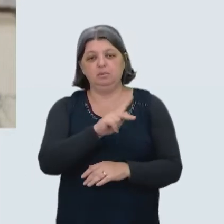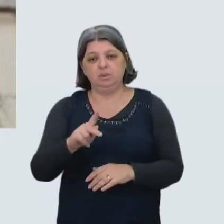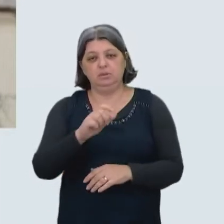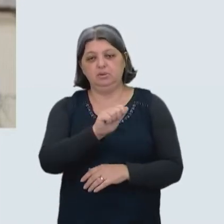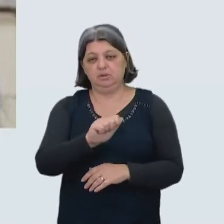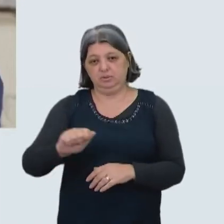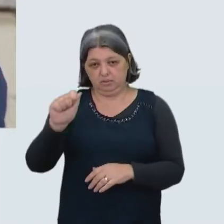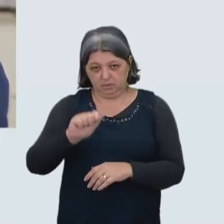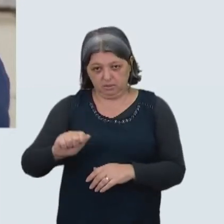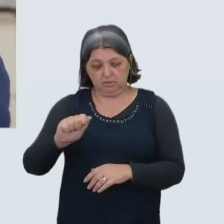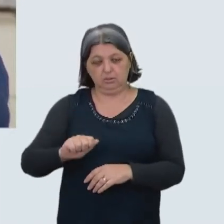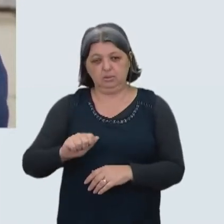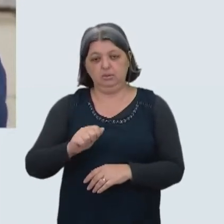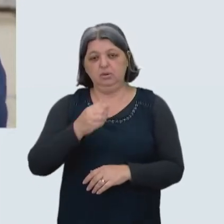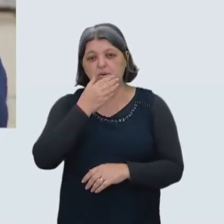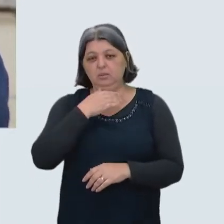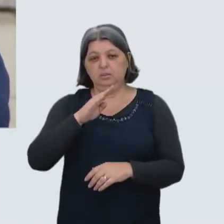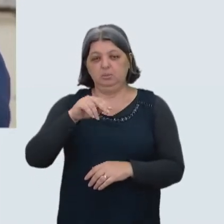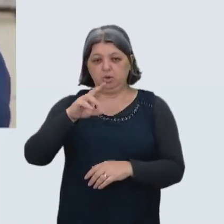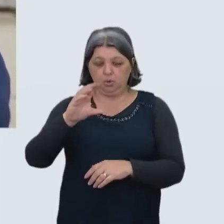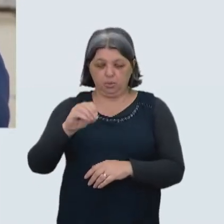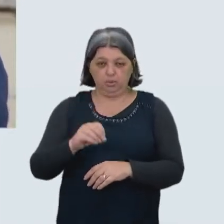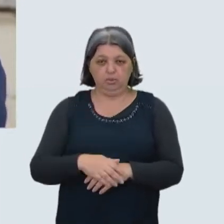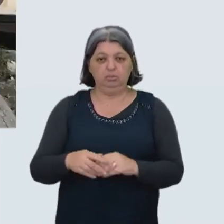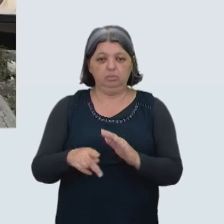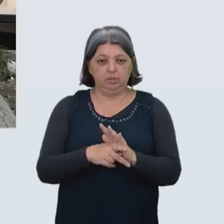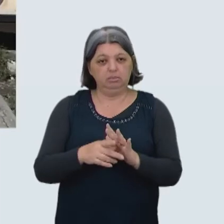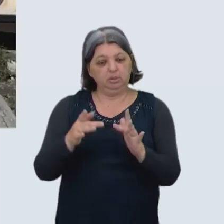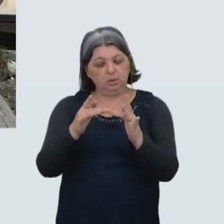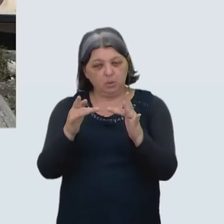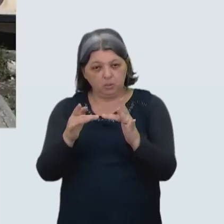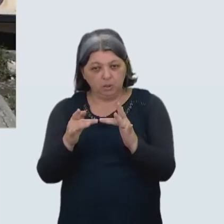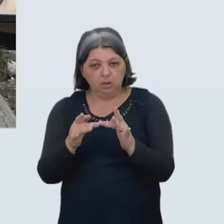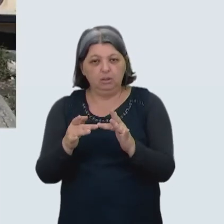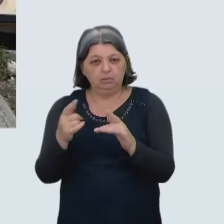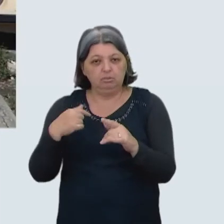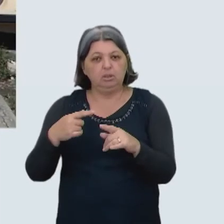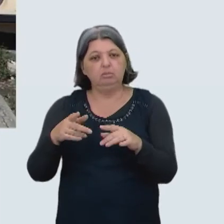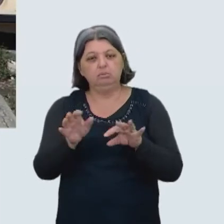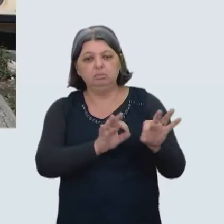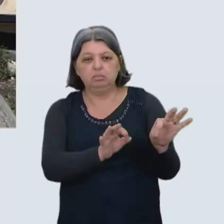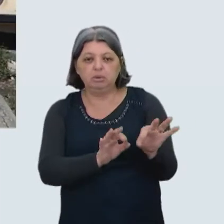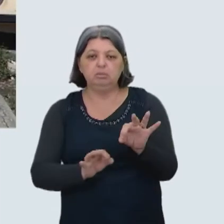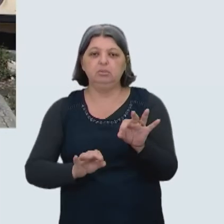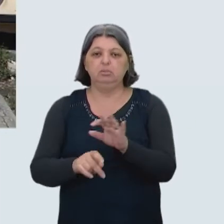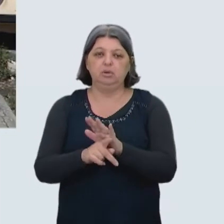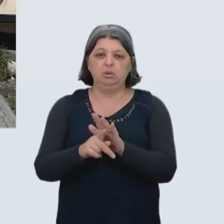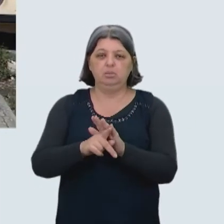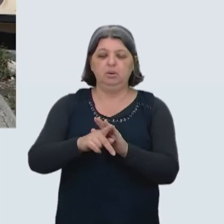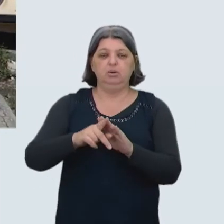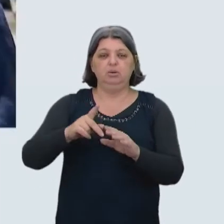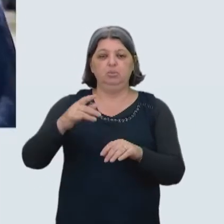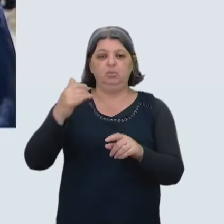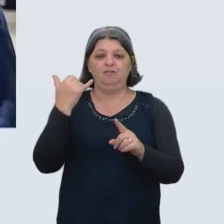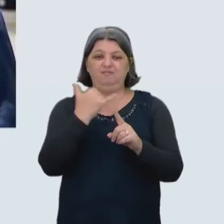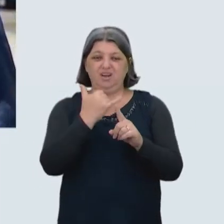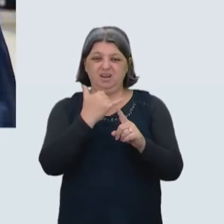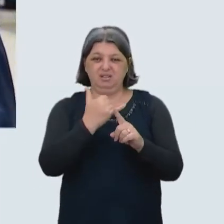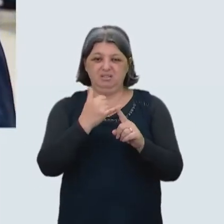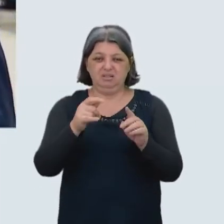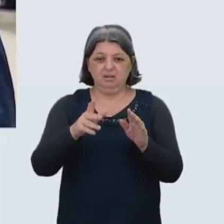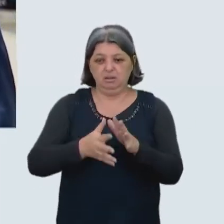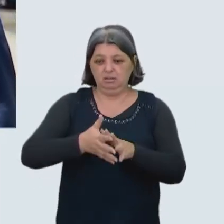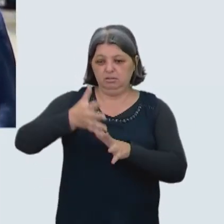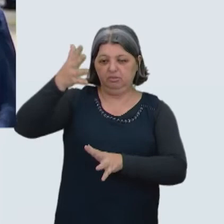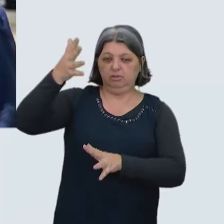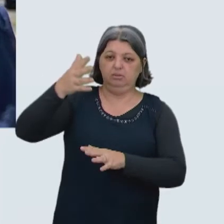do Adeus, Bruno Lipaus, entrou em contato com a Colurb, que soldou uma parte dos ferros que estavam caindo, mas não adiantou. Entramos em